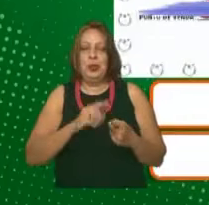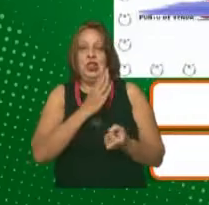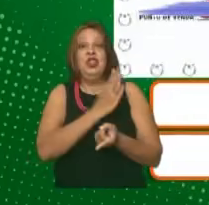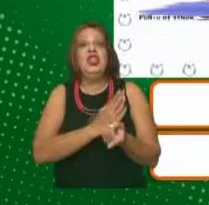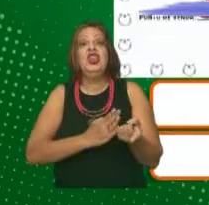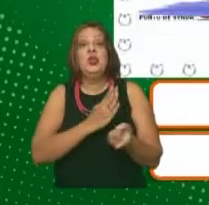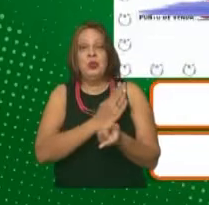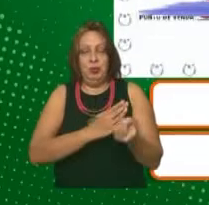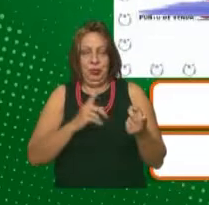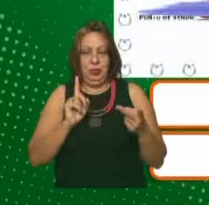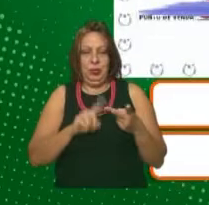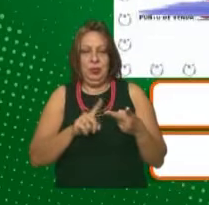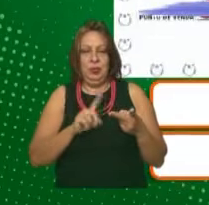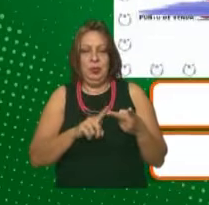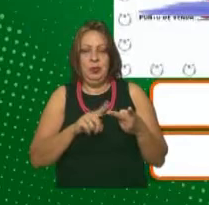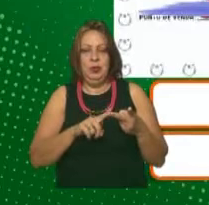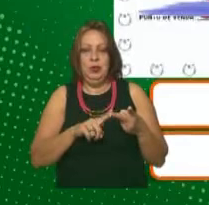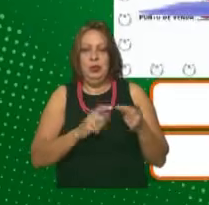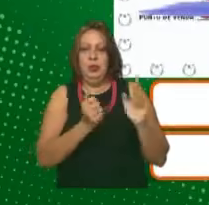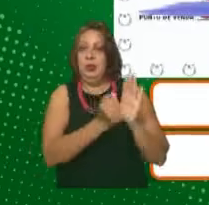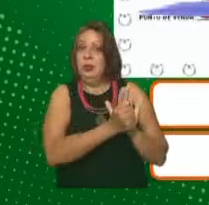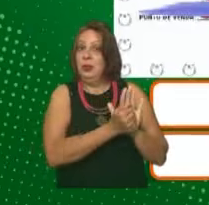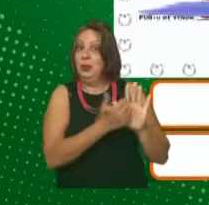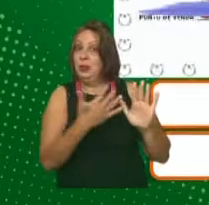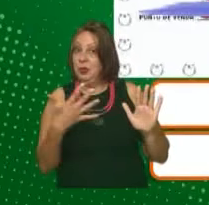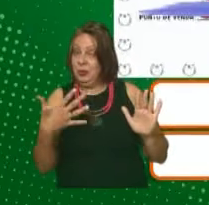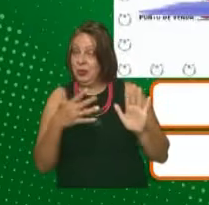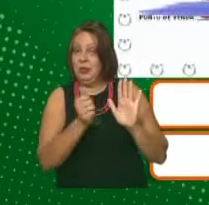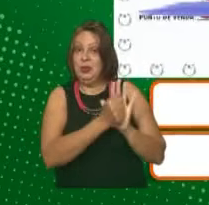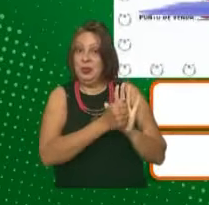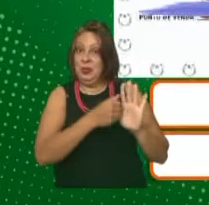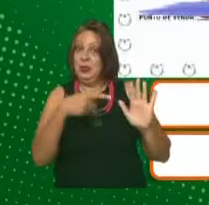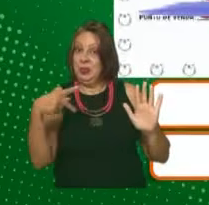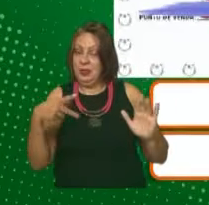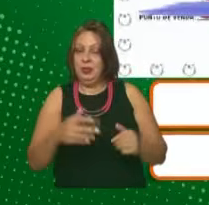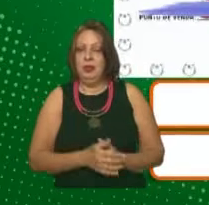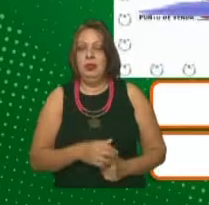prêmio foi dividido com um certificado emitido online pelo aplicativo